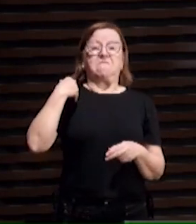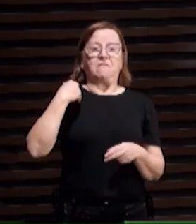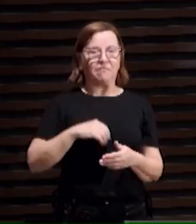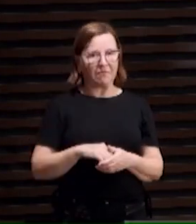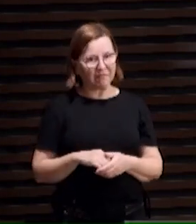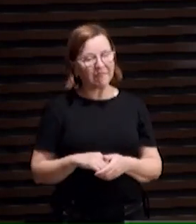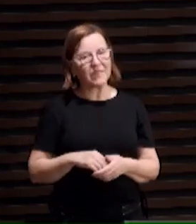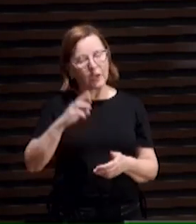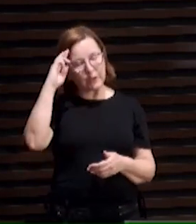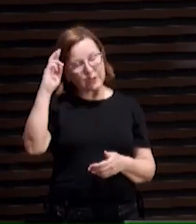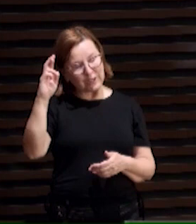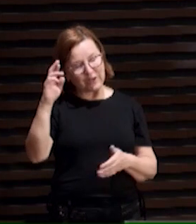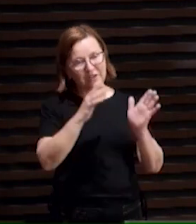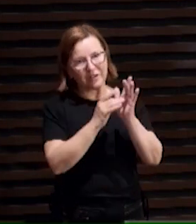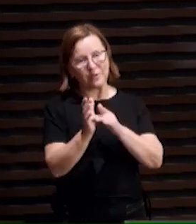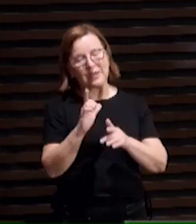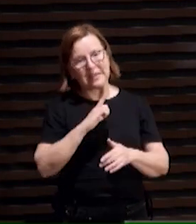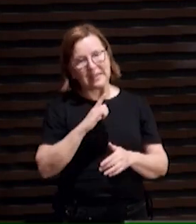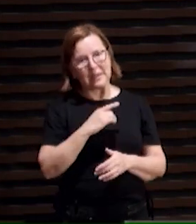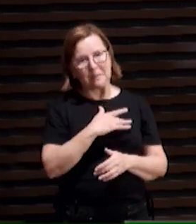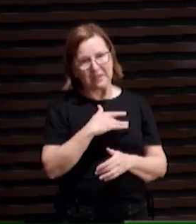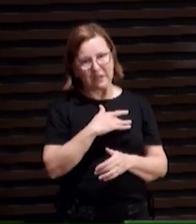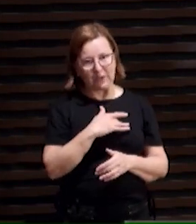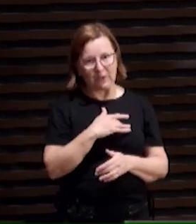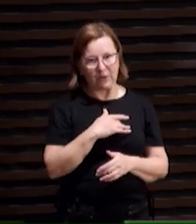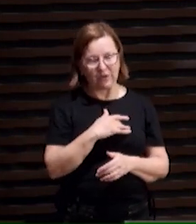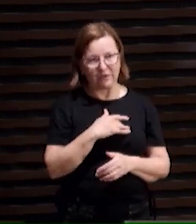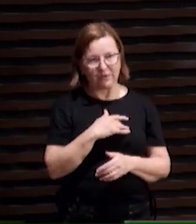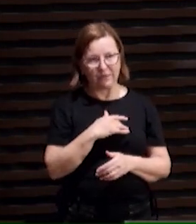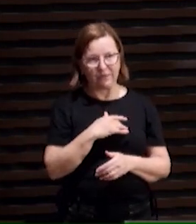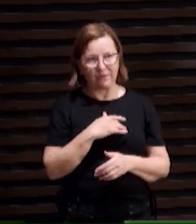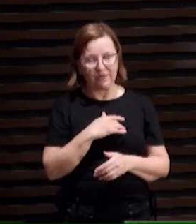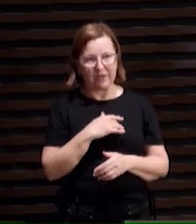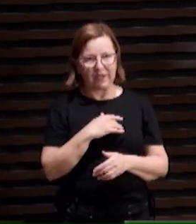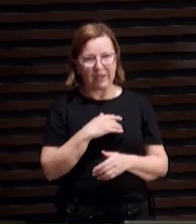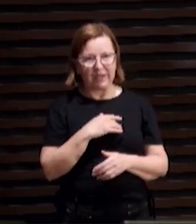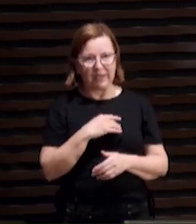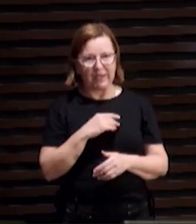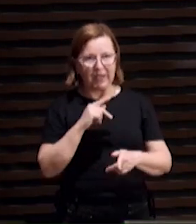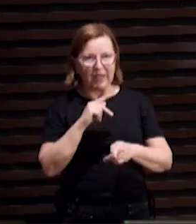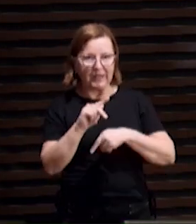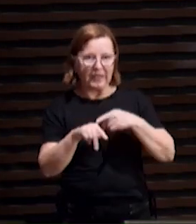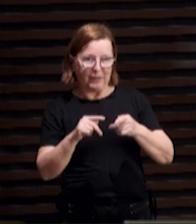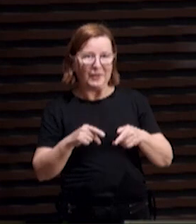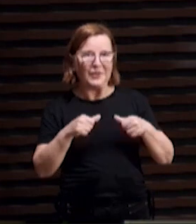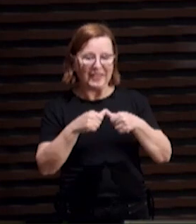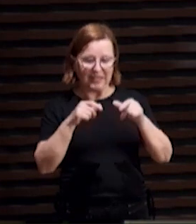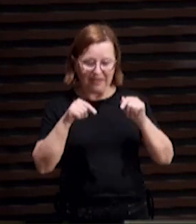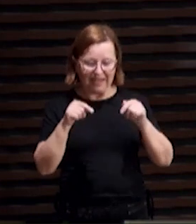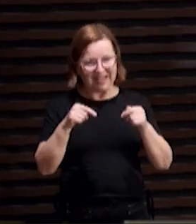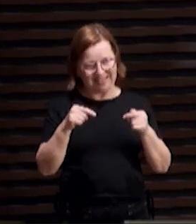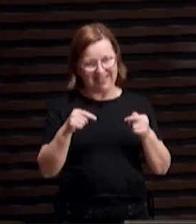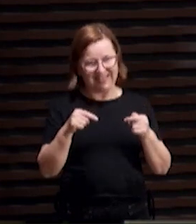Que o Senhor Jesus tenha misericórdia dos mendigos que estão presentes nessa casa. E